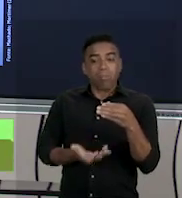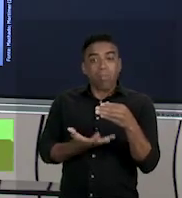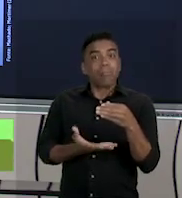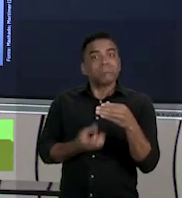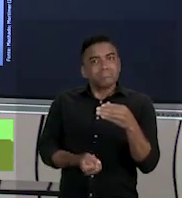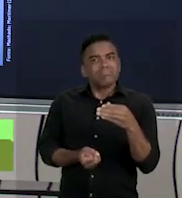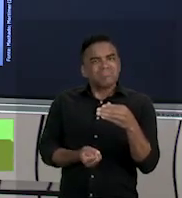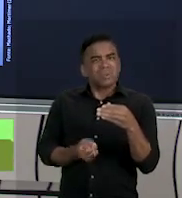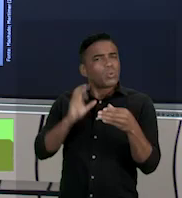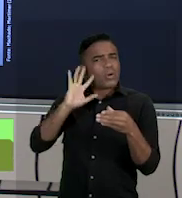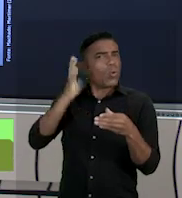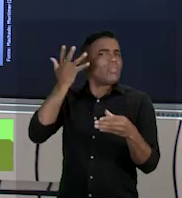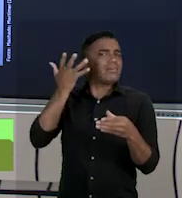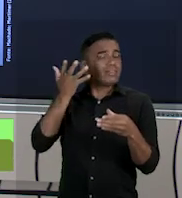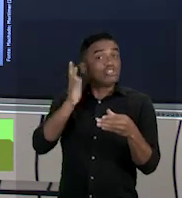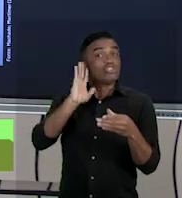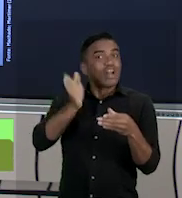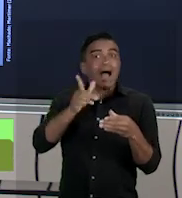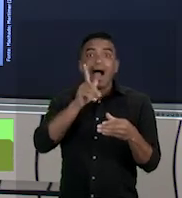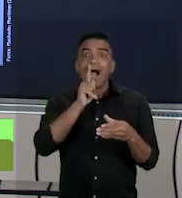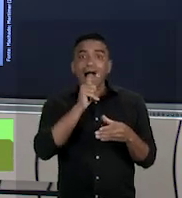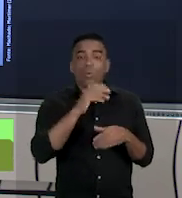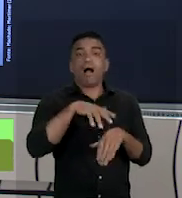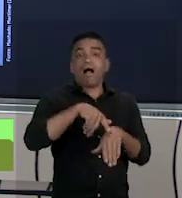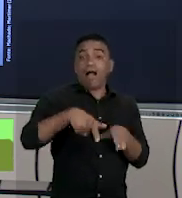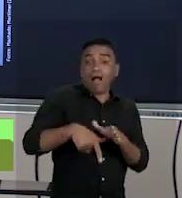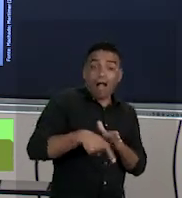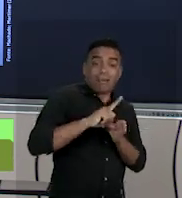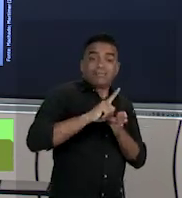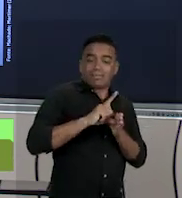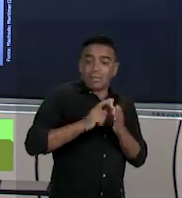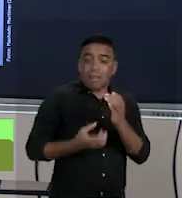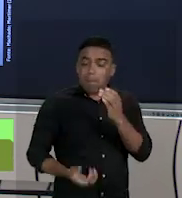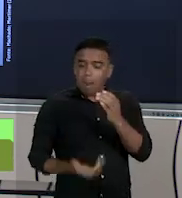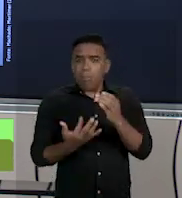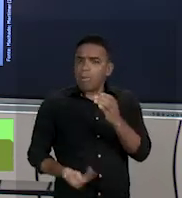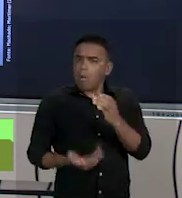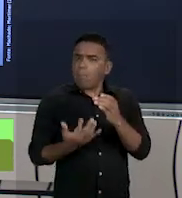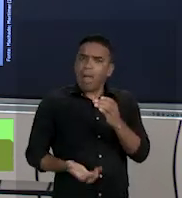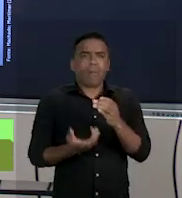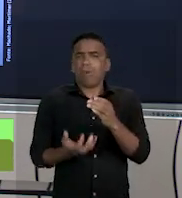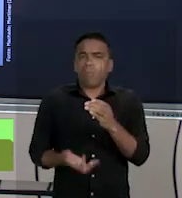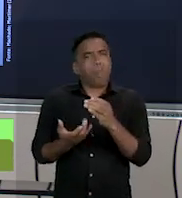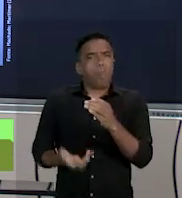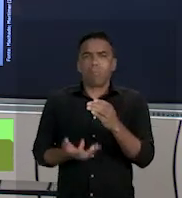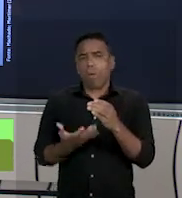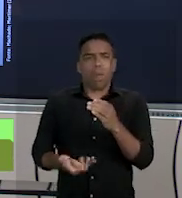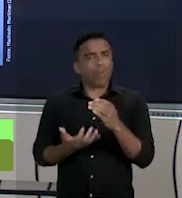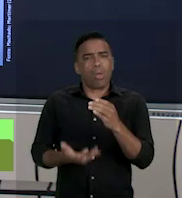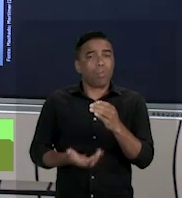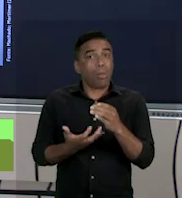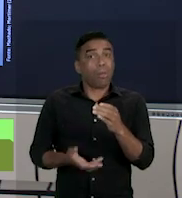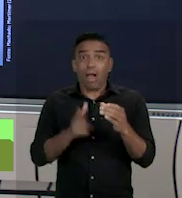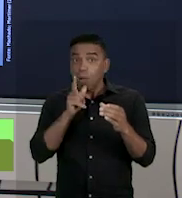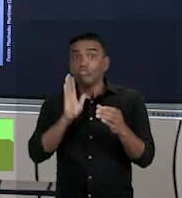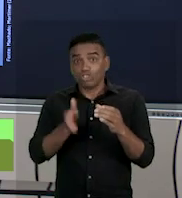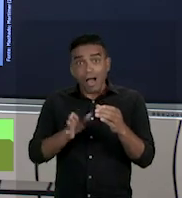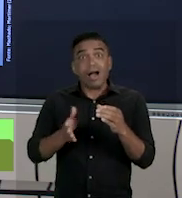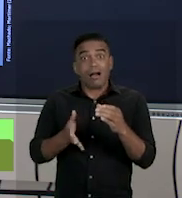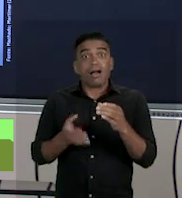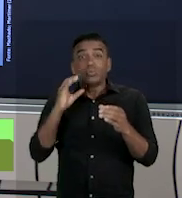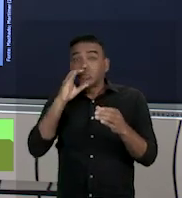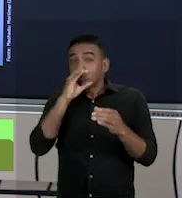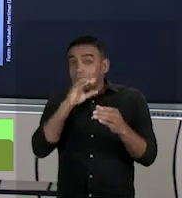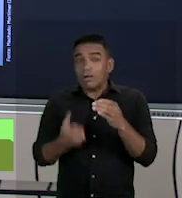então? Elas já estavam no processo de ebulição, eu já tinha energia suficiente para as moléculas começarem a passar para o estado de